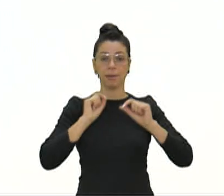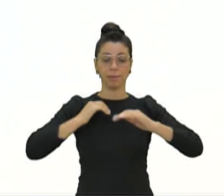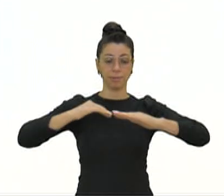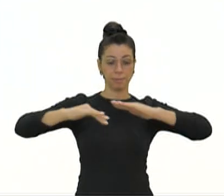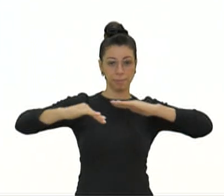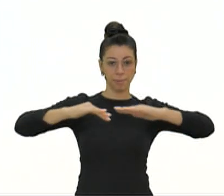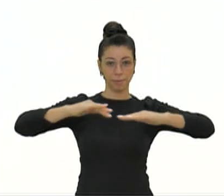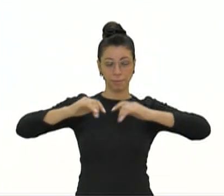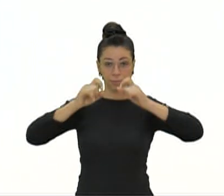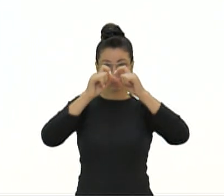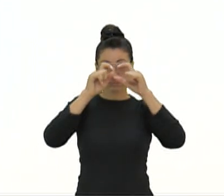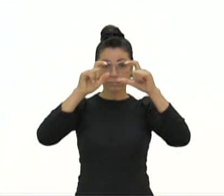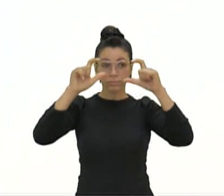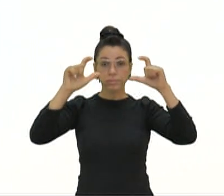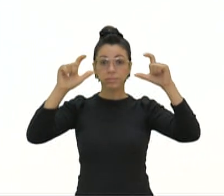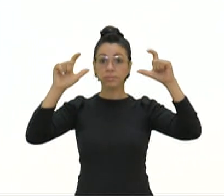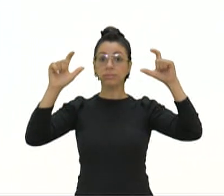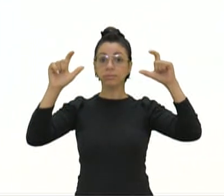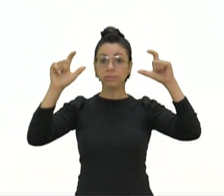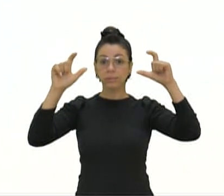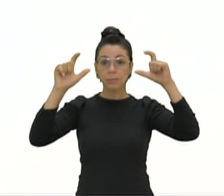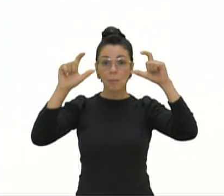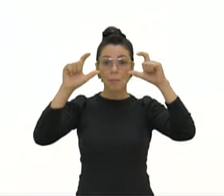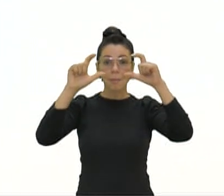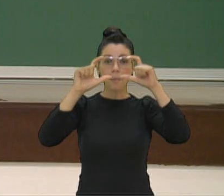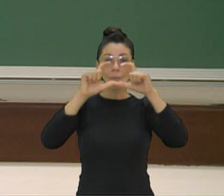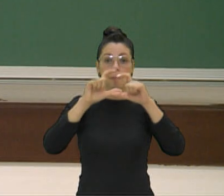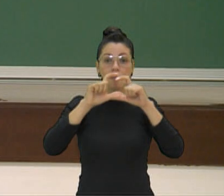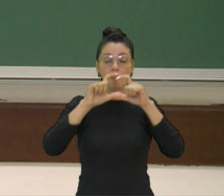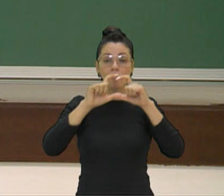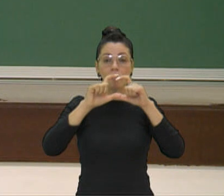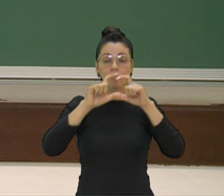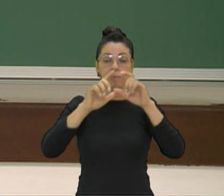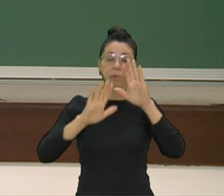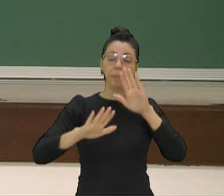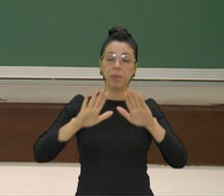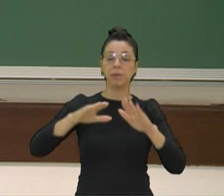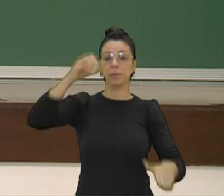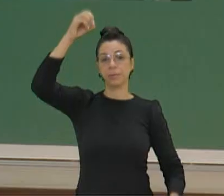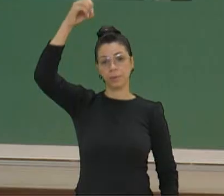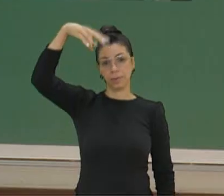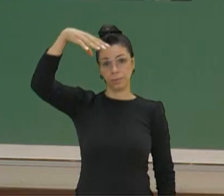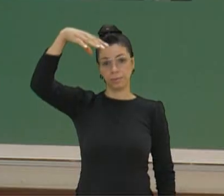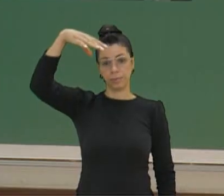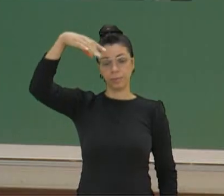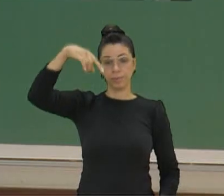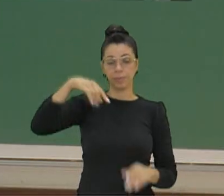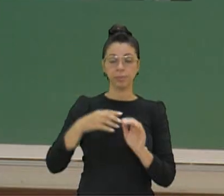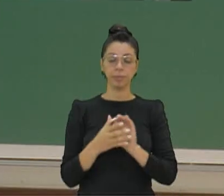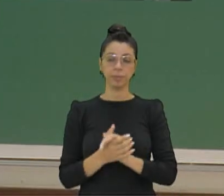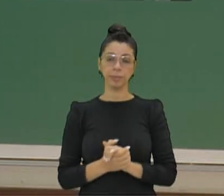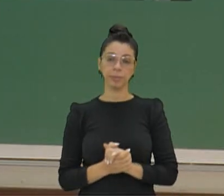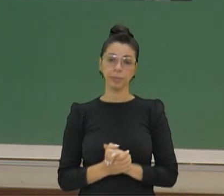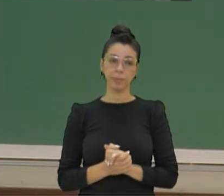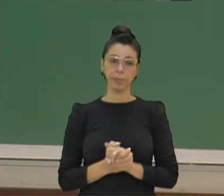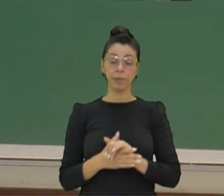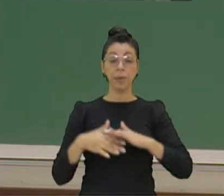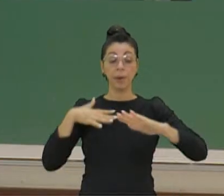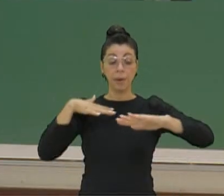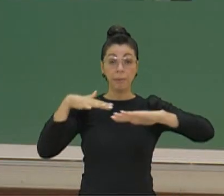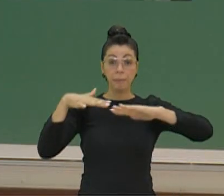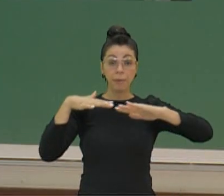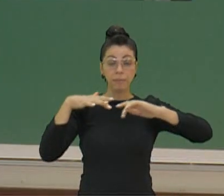né? Ela dilatando, aumentando o tamanho ou contraindo, conforme a luminosidade do ambiente. Os